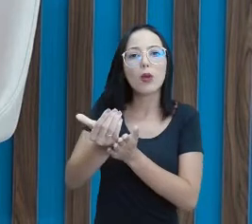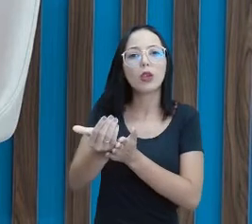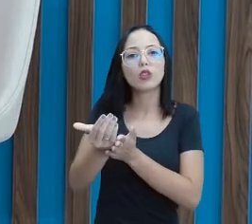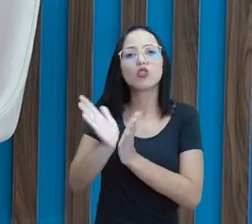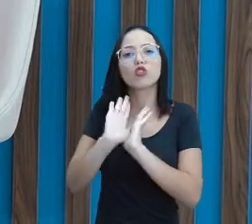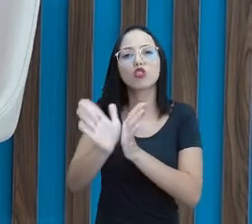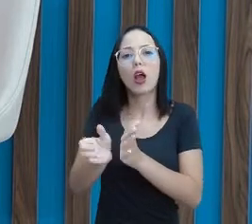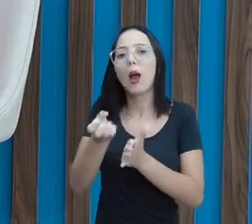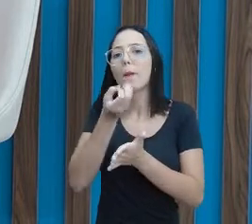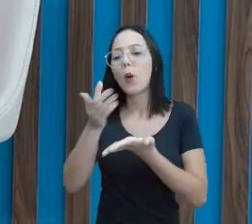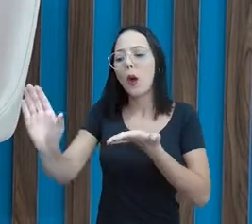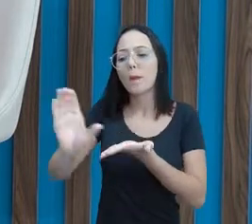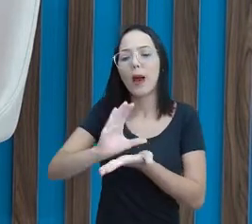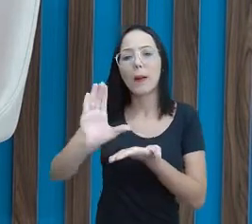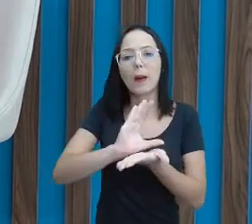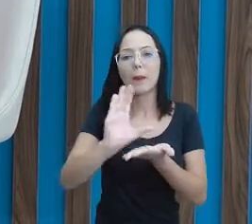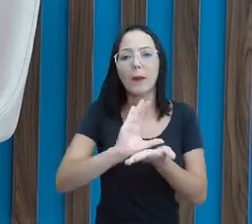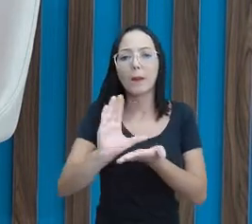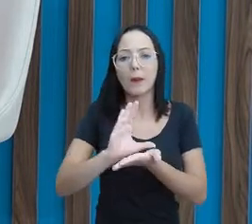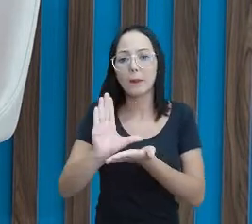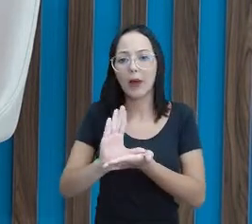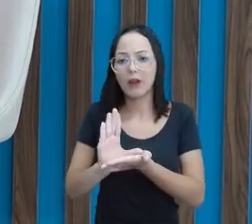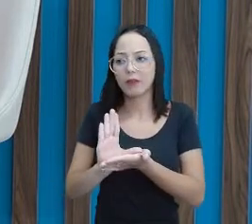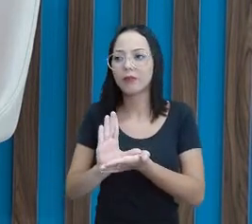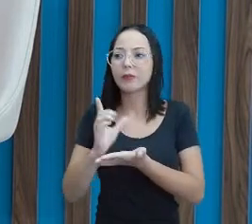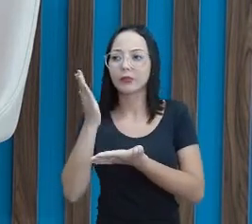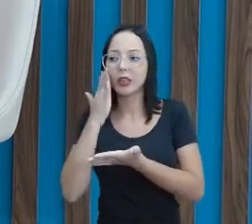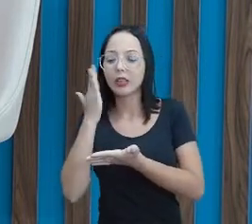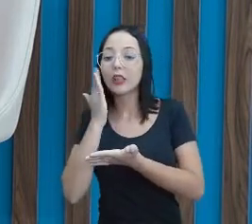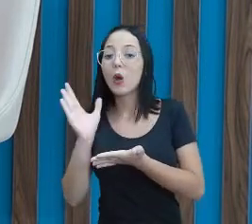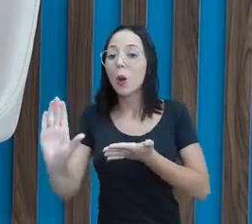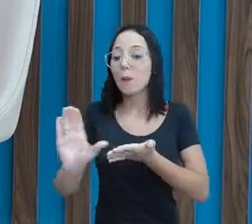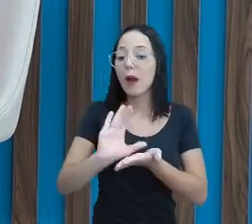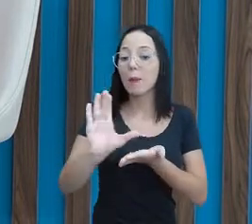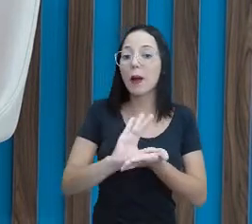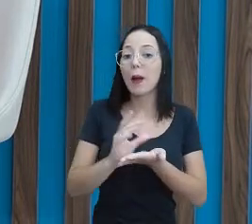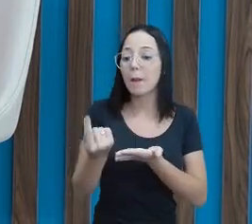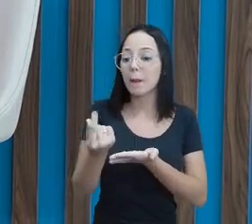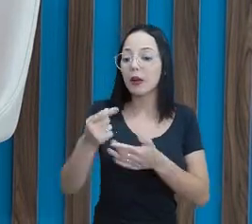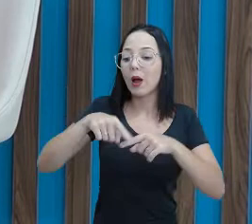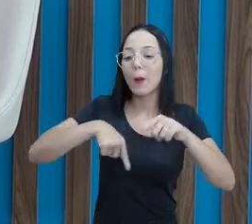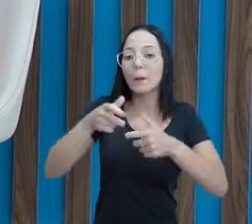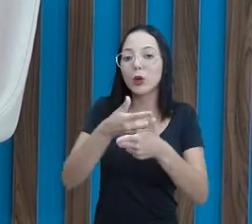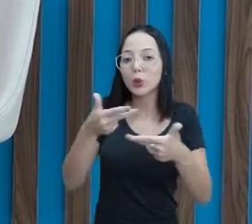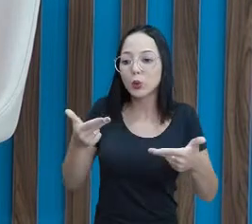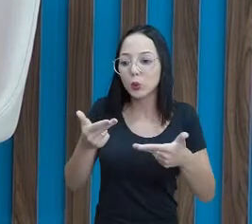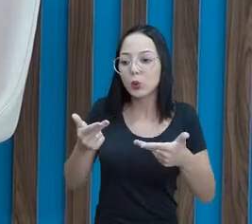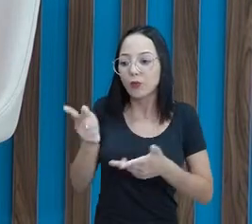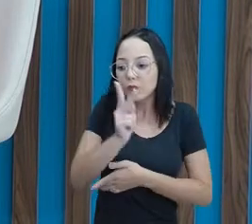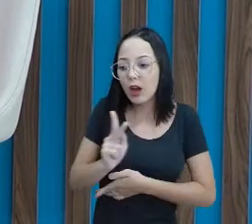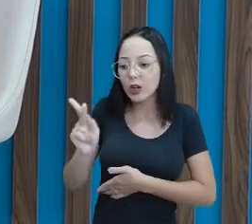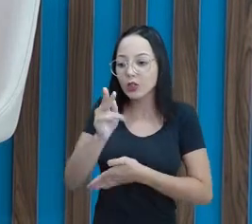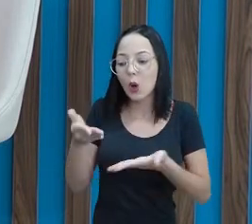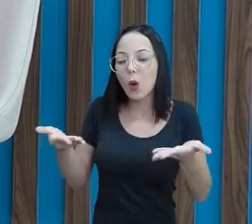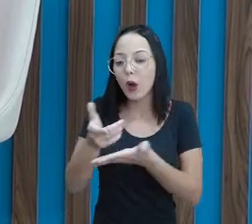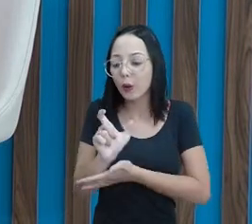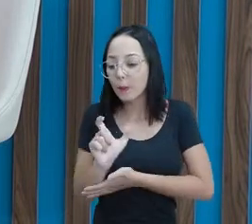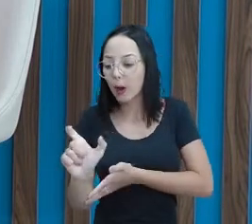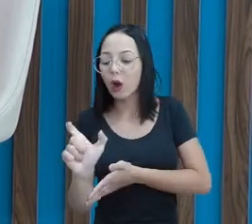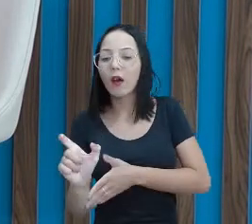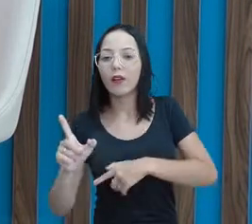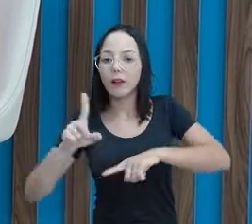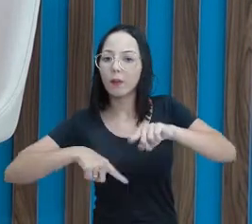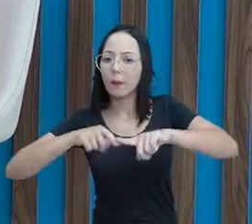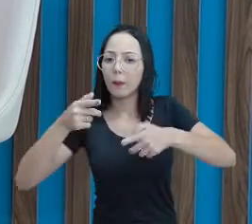mais lucrativo. No termo não era esse. O termo não era esse aqui, não. Mas assim, o produto inglês, ele valorizou, agora chegou o termo certo. Teve a